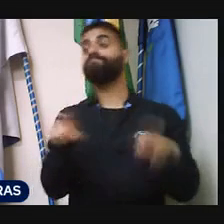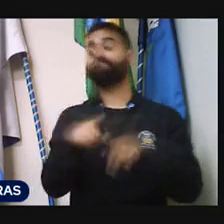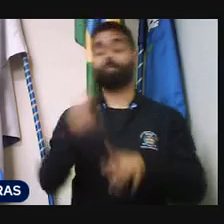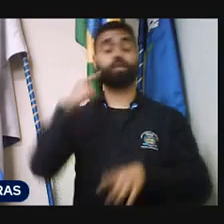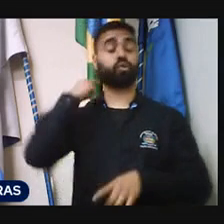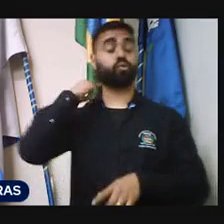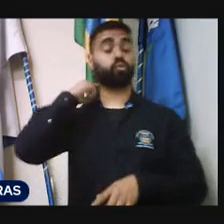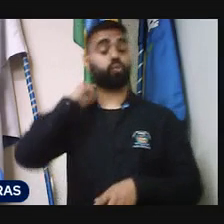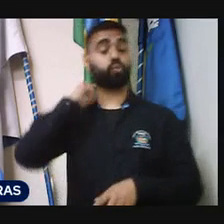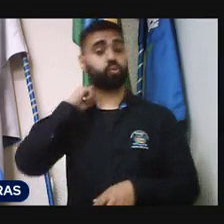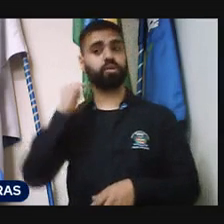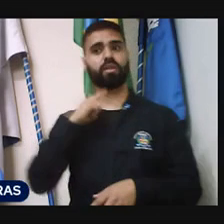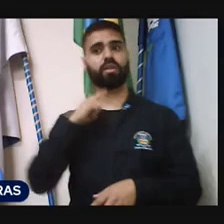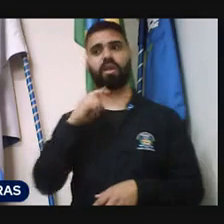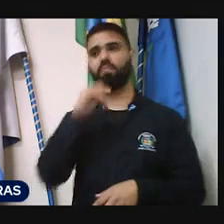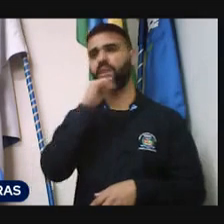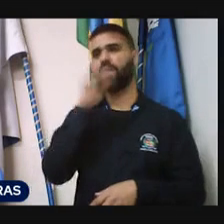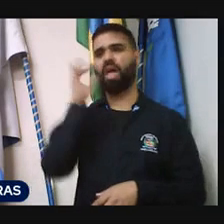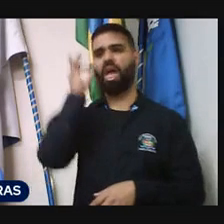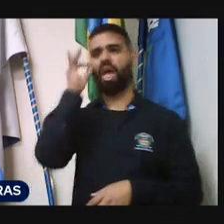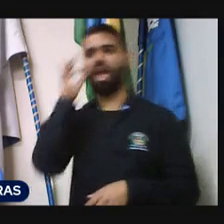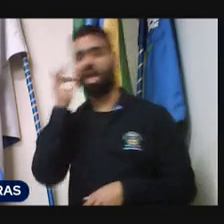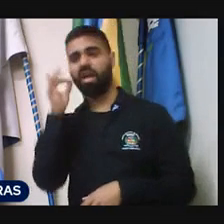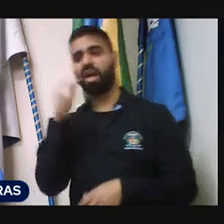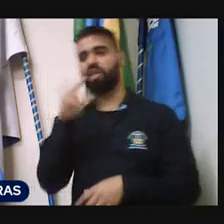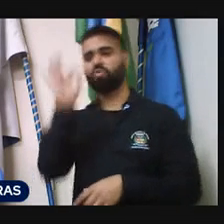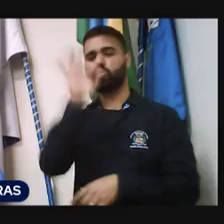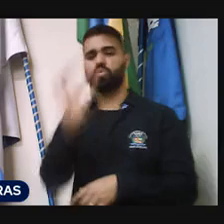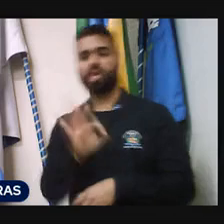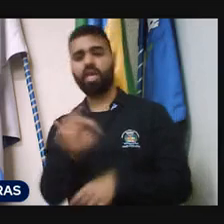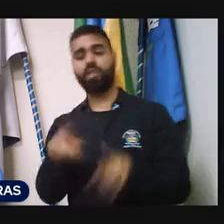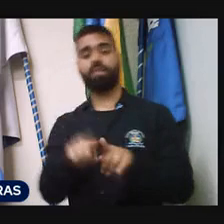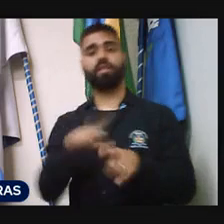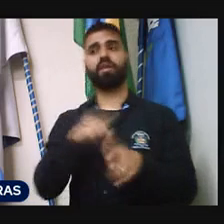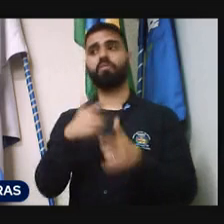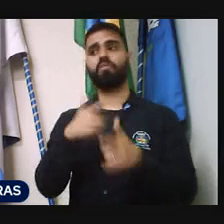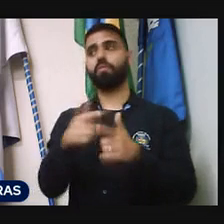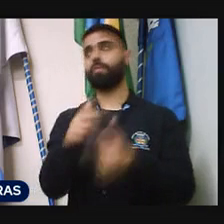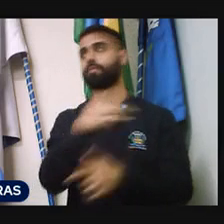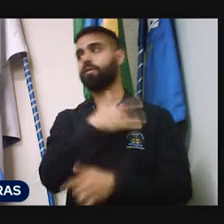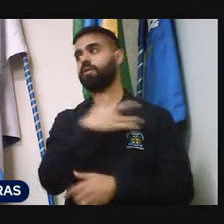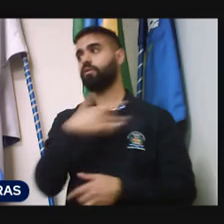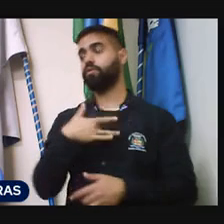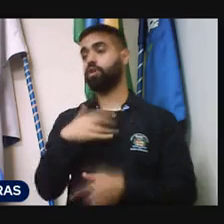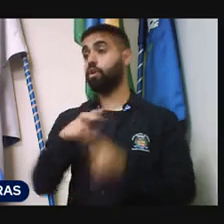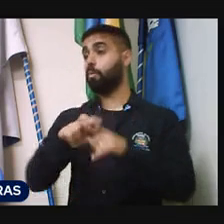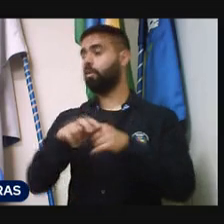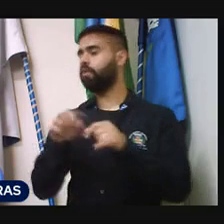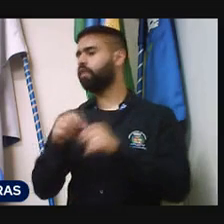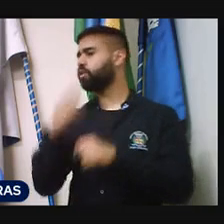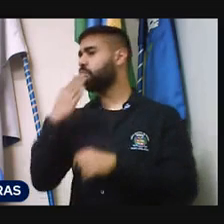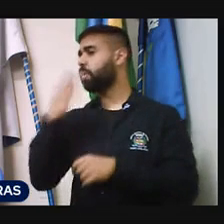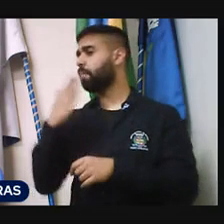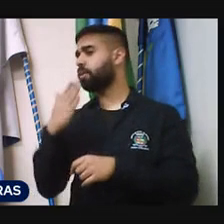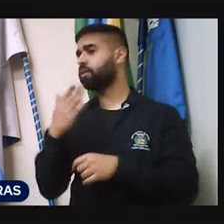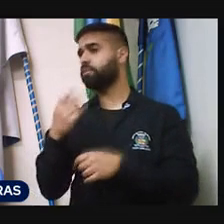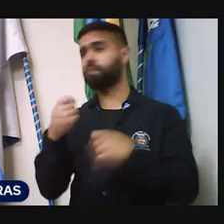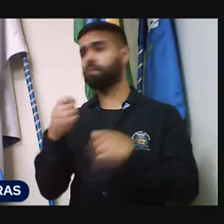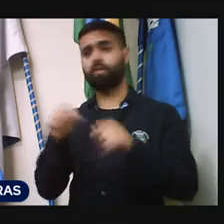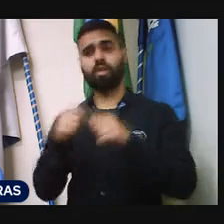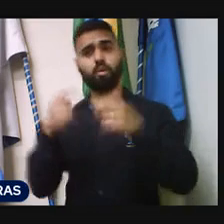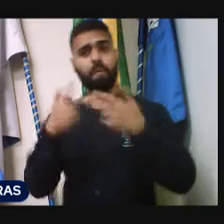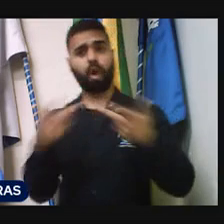além da sujeira trás vetores como ratos baratas e Moscas levando risco a saúde Assim sendo Solicito a tomada de